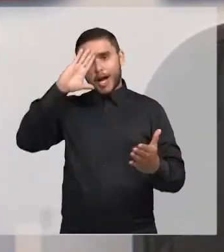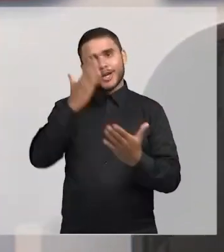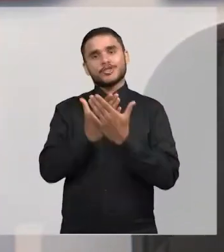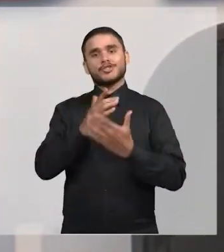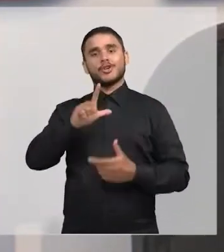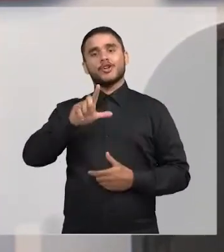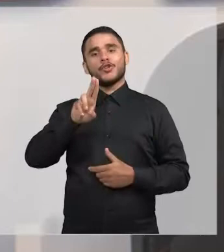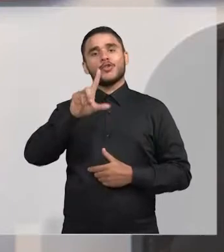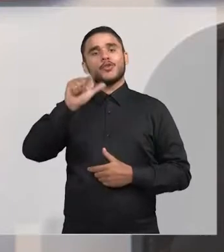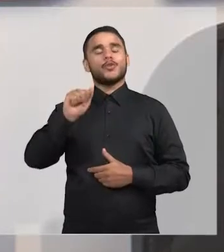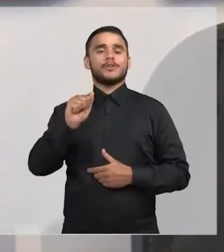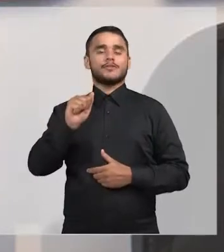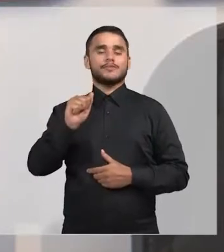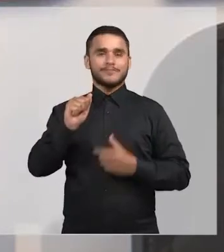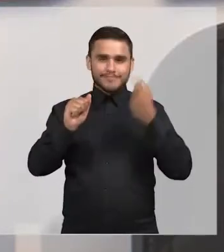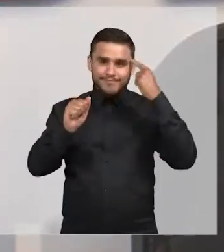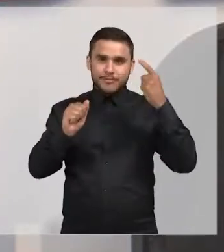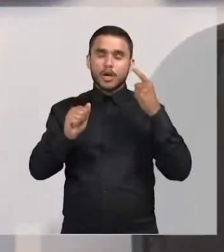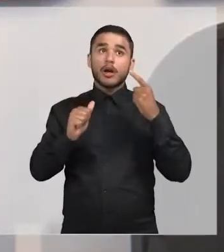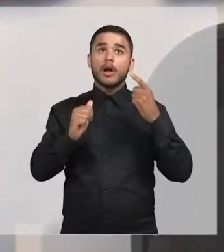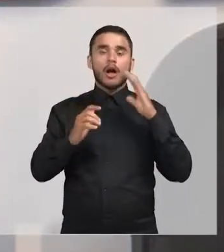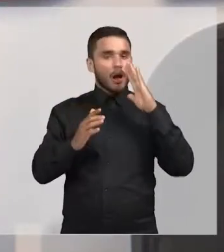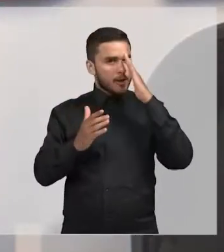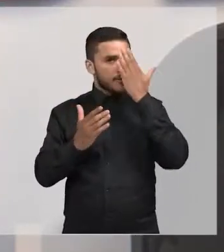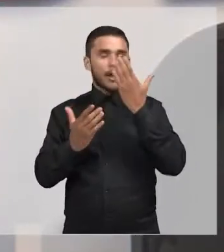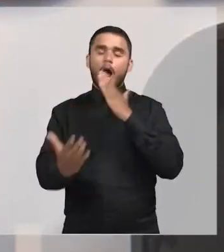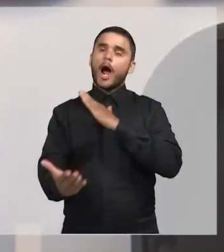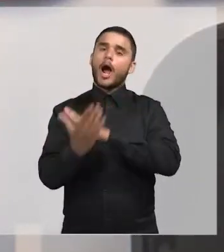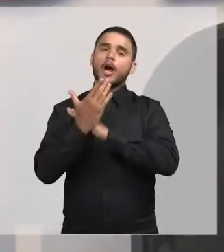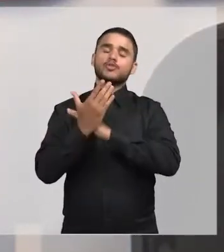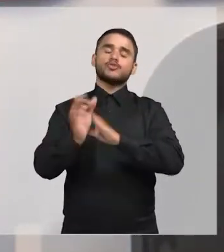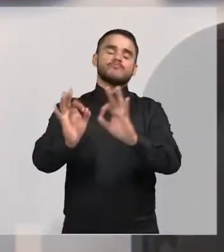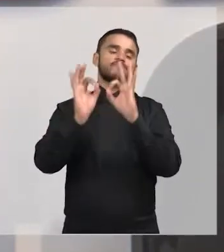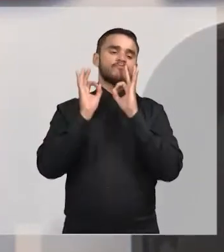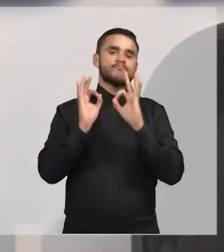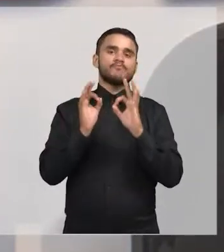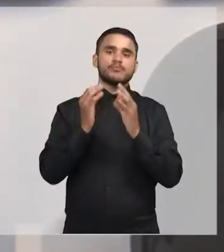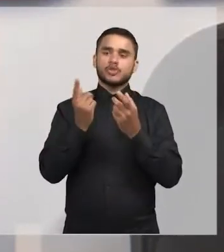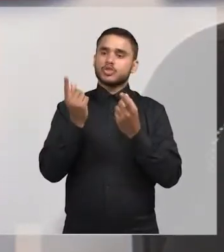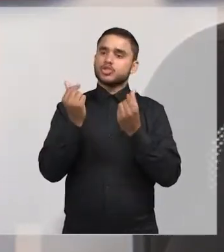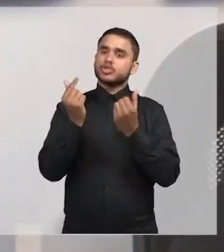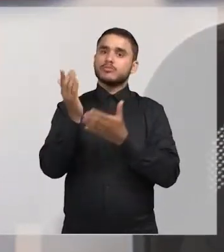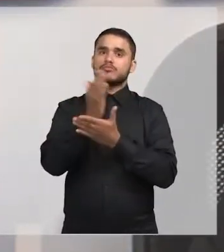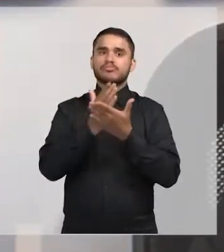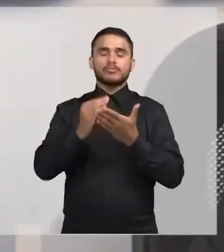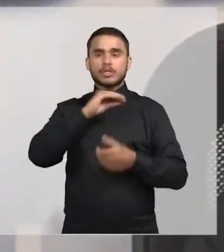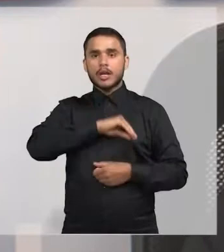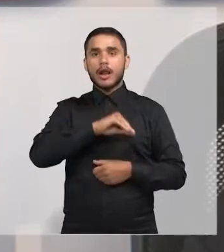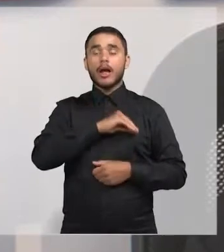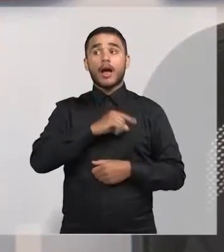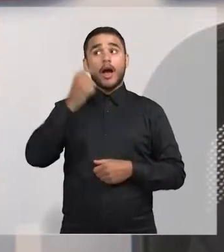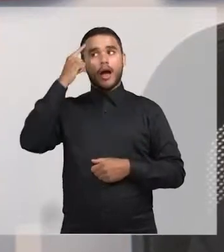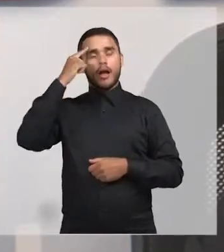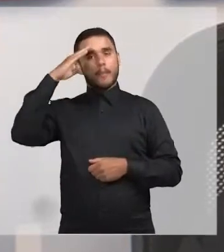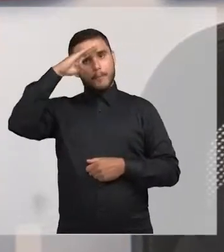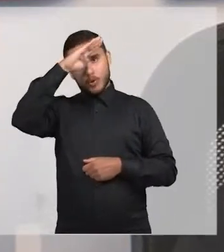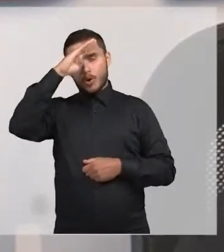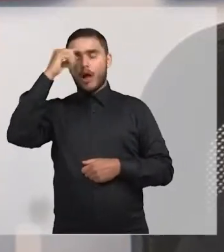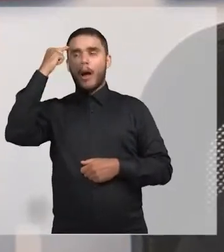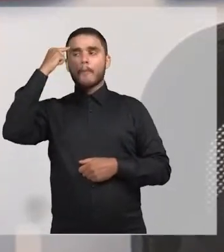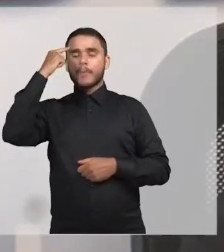na figura do ex-presidente Lula alguém que ajudou de verdade em matéria de redistribuição de rendas. E ele talvez